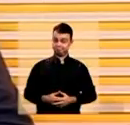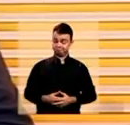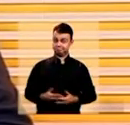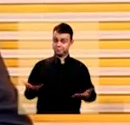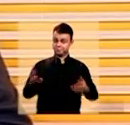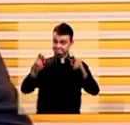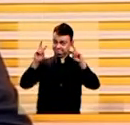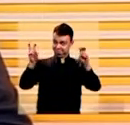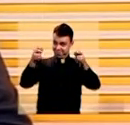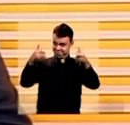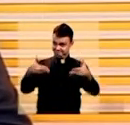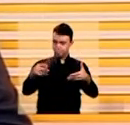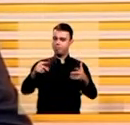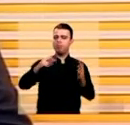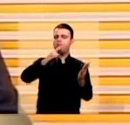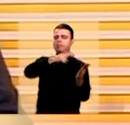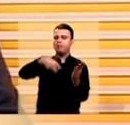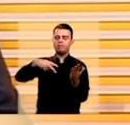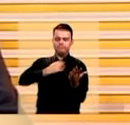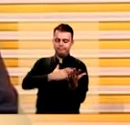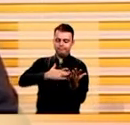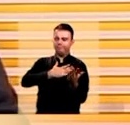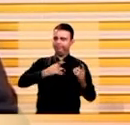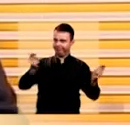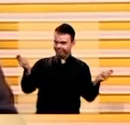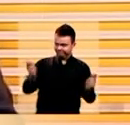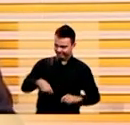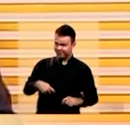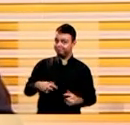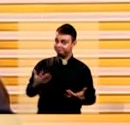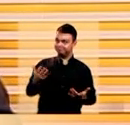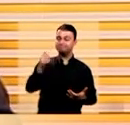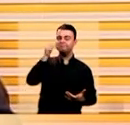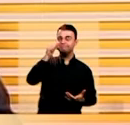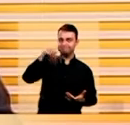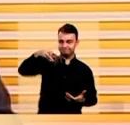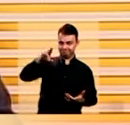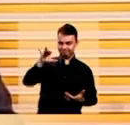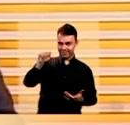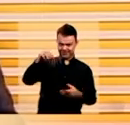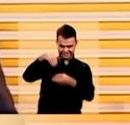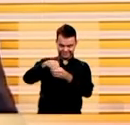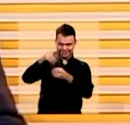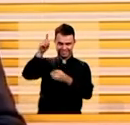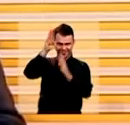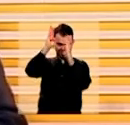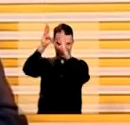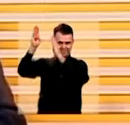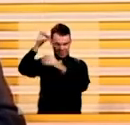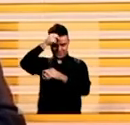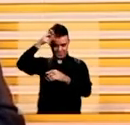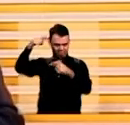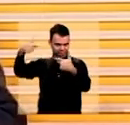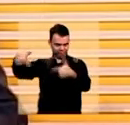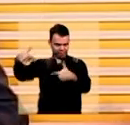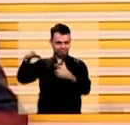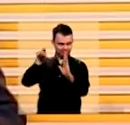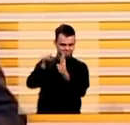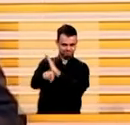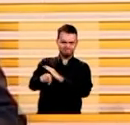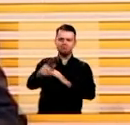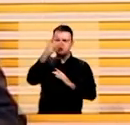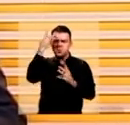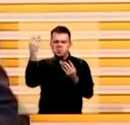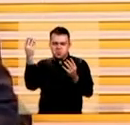E esse ponto de vista, falando sobre as delícias da leitura, eu pergunto para a Márcia, lá da Biblioteca Municipal. Márcia, como é que está o movimento